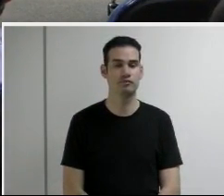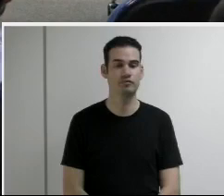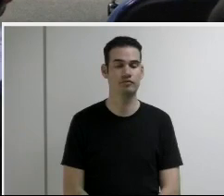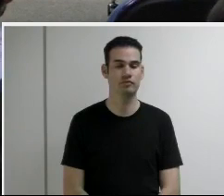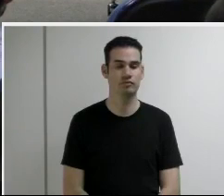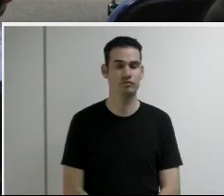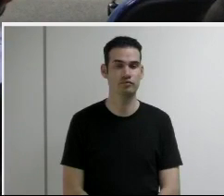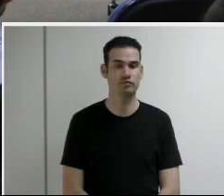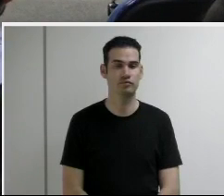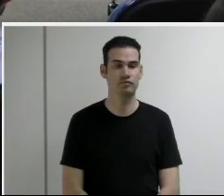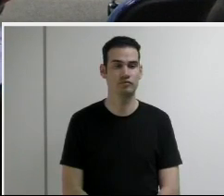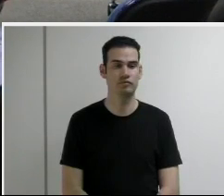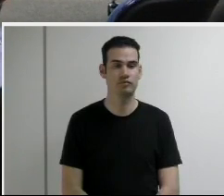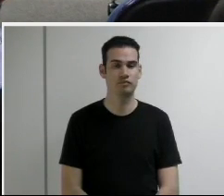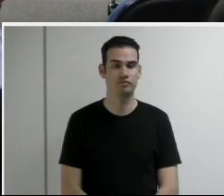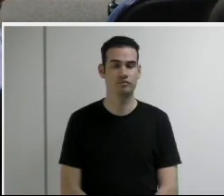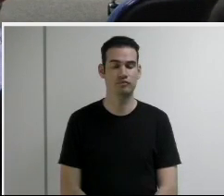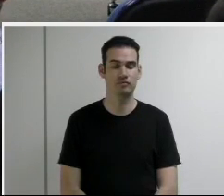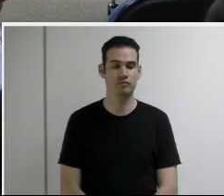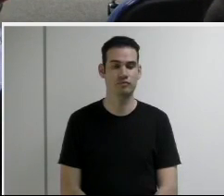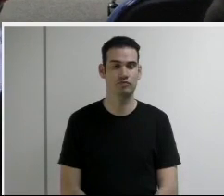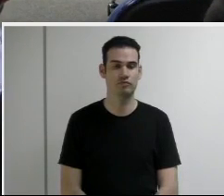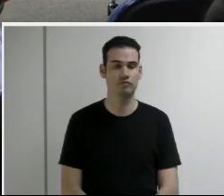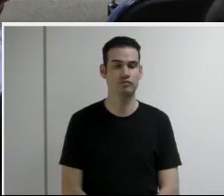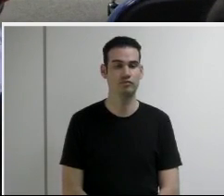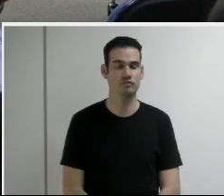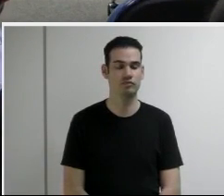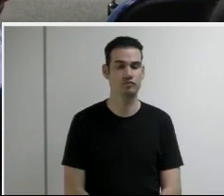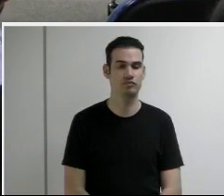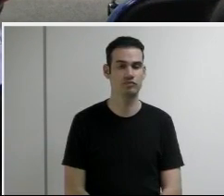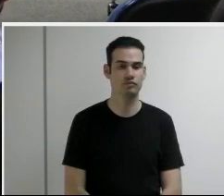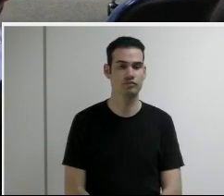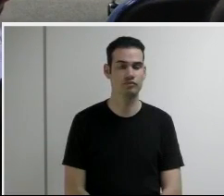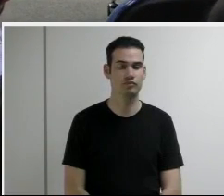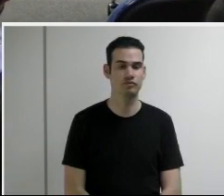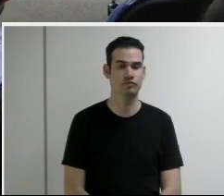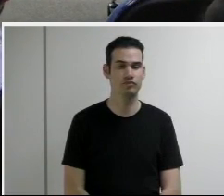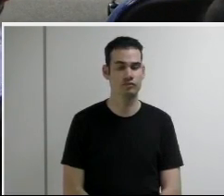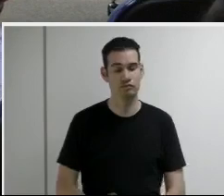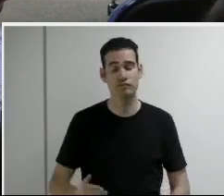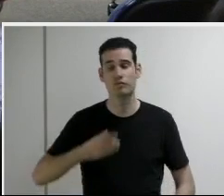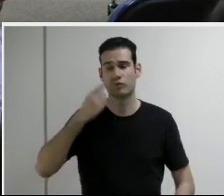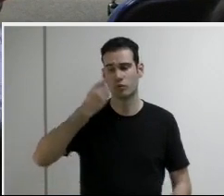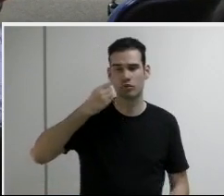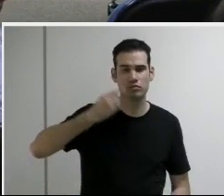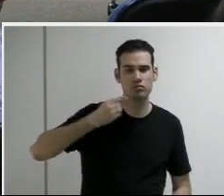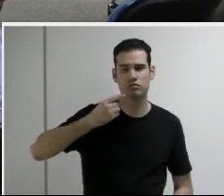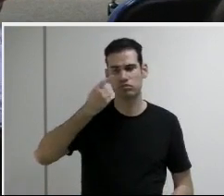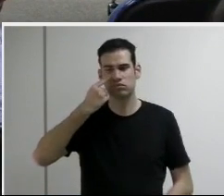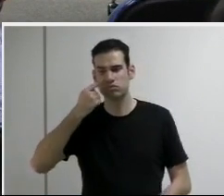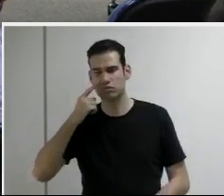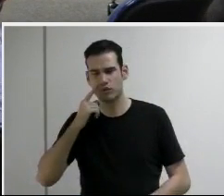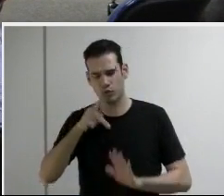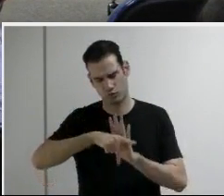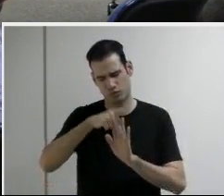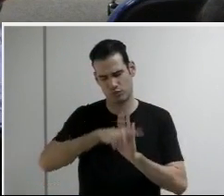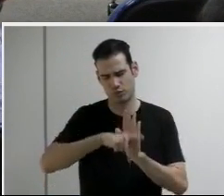uma volta na frente com relação à criação da autoridade, né? Os parlamentares verificaram que o